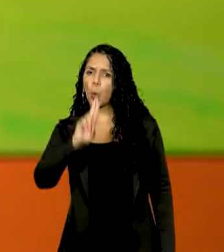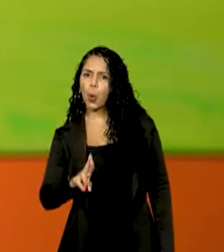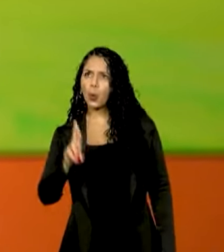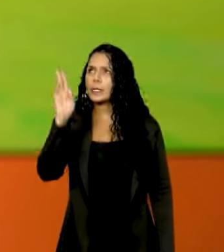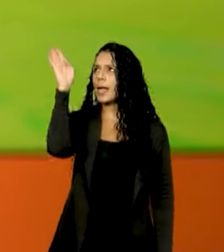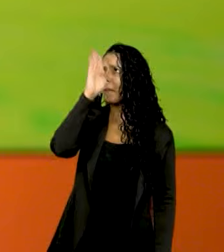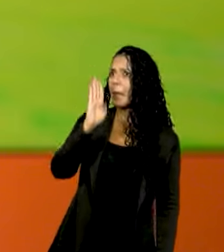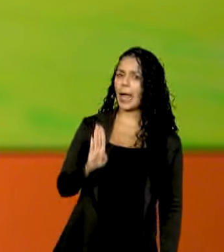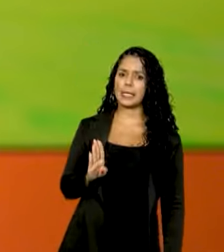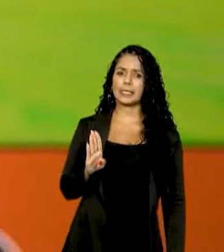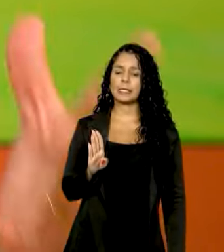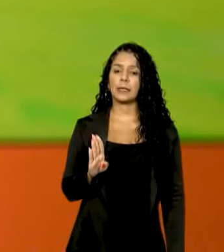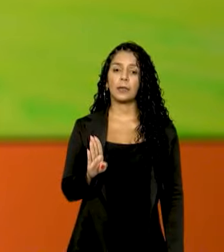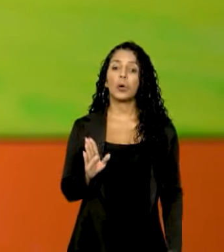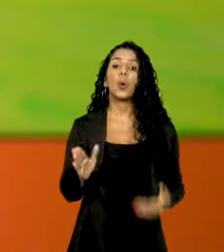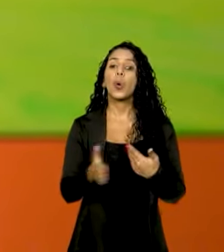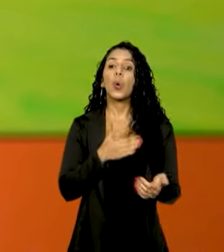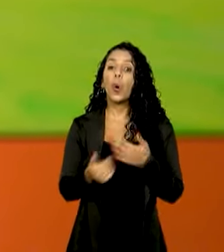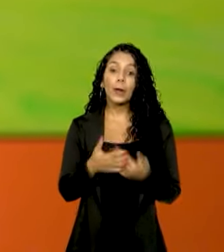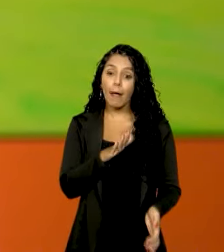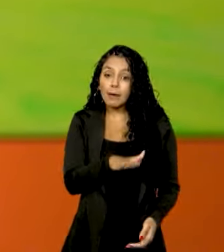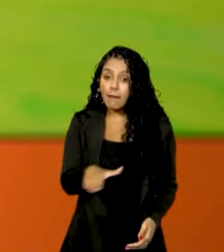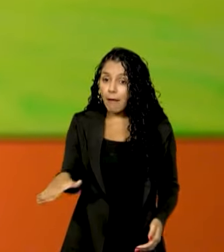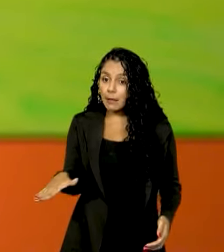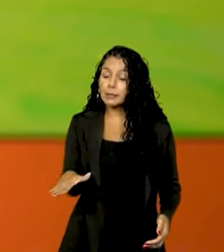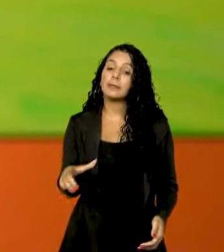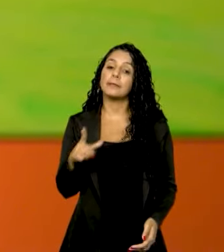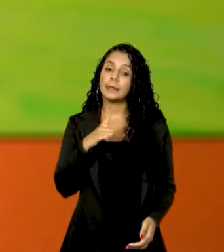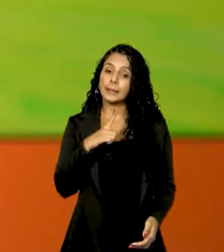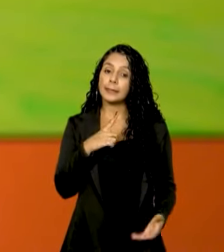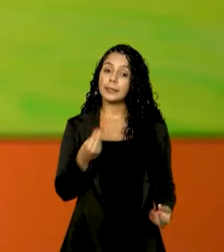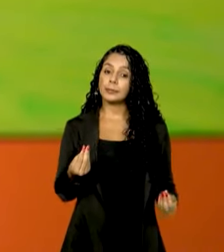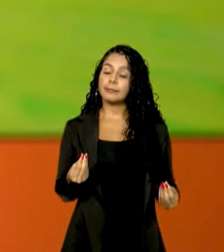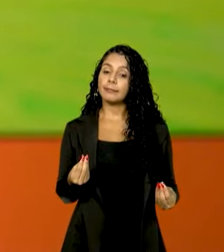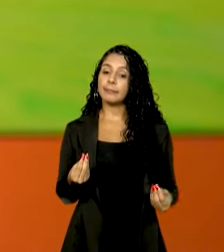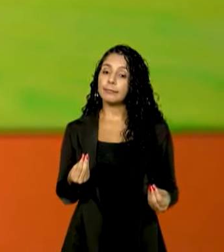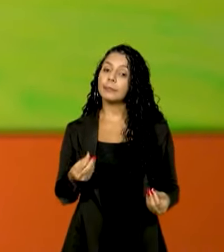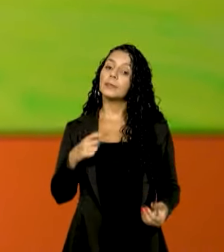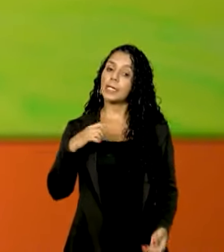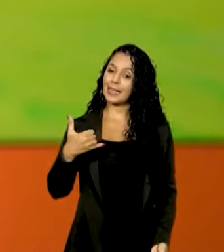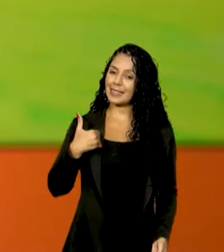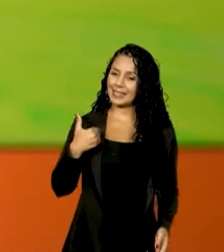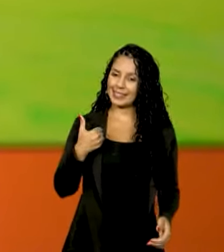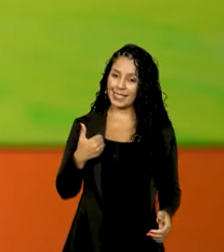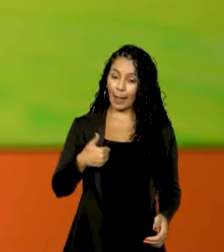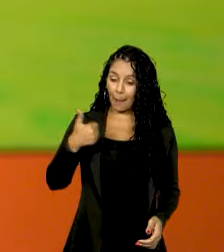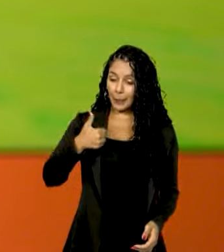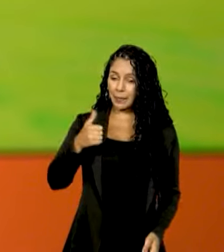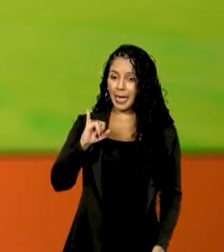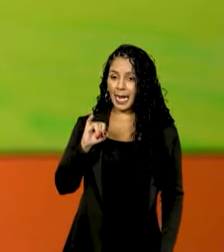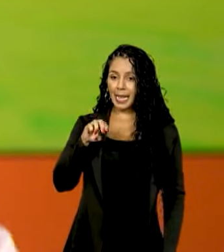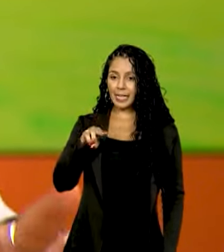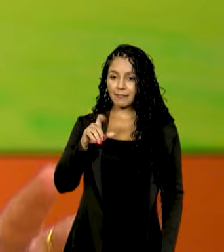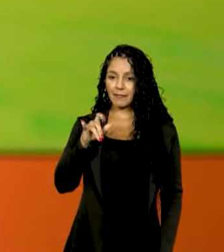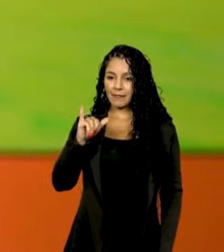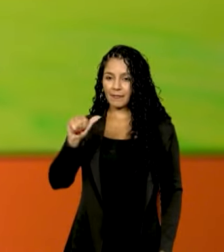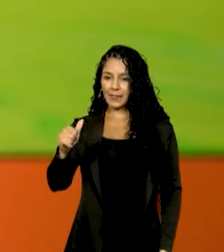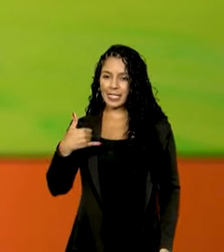Brasil, qualquer criança que estiver, que tem essa idade, a primeira infância, né, dos